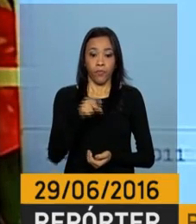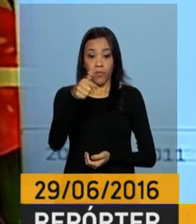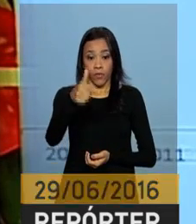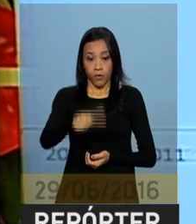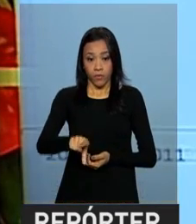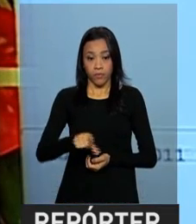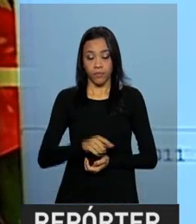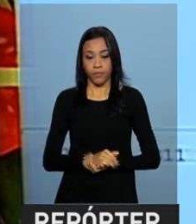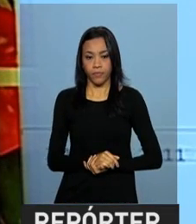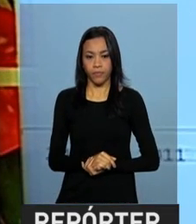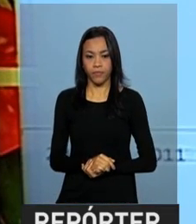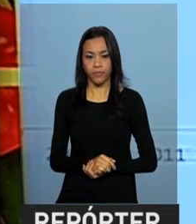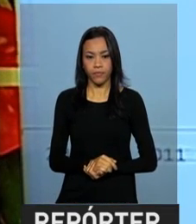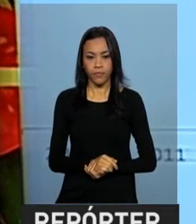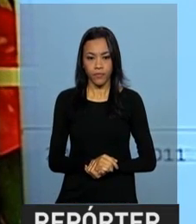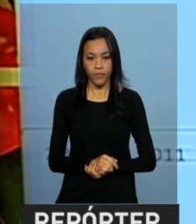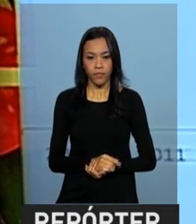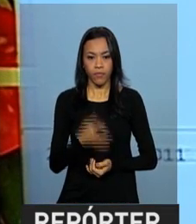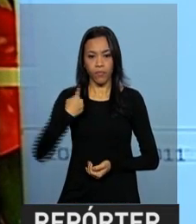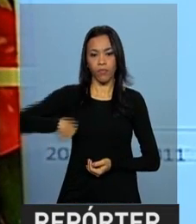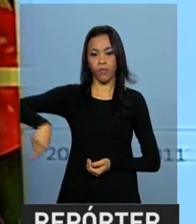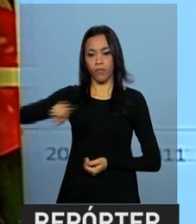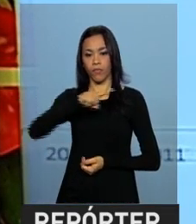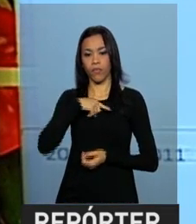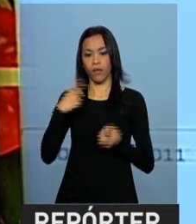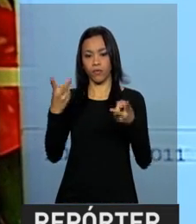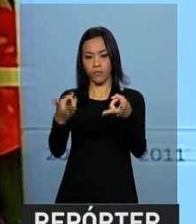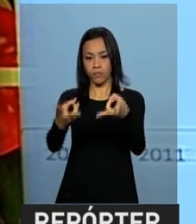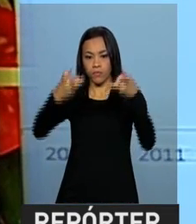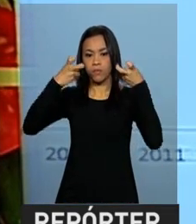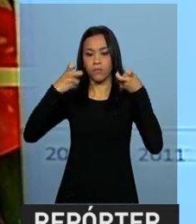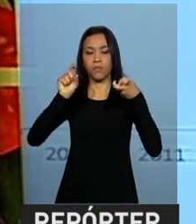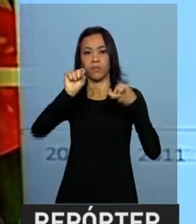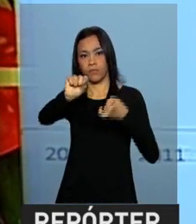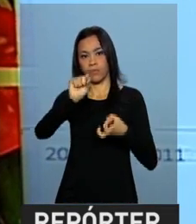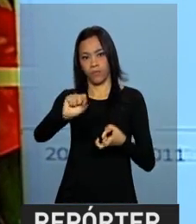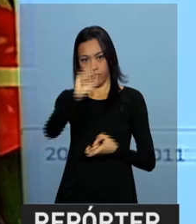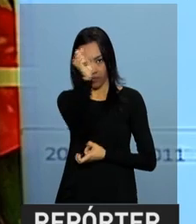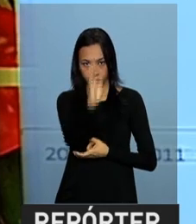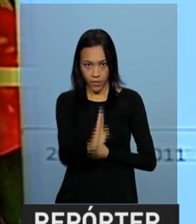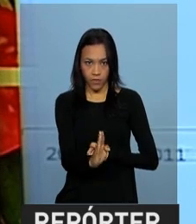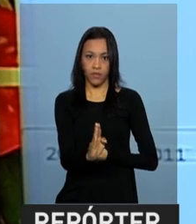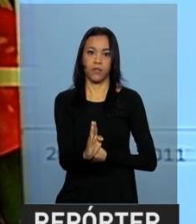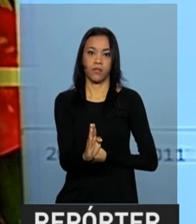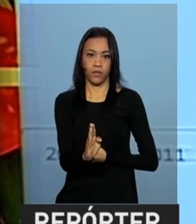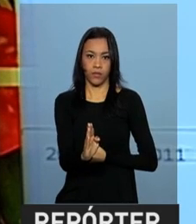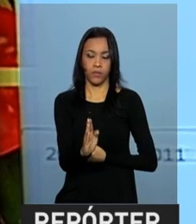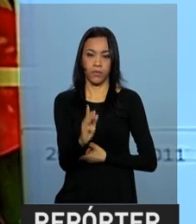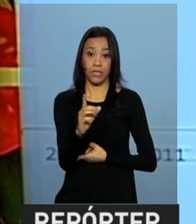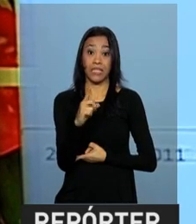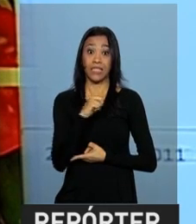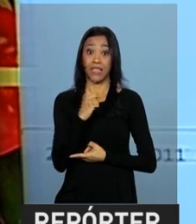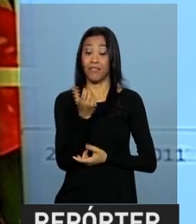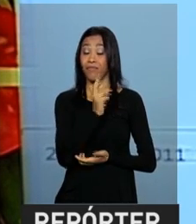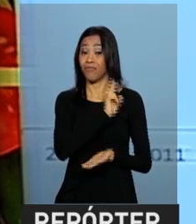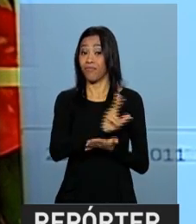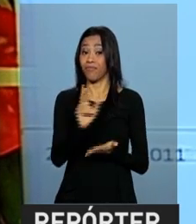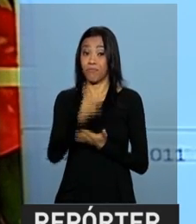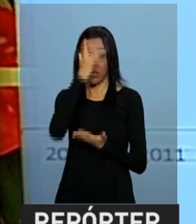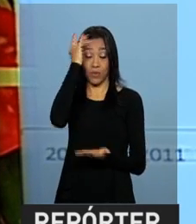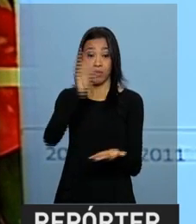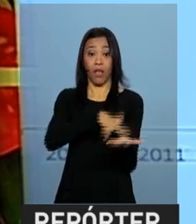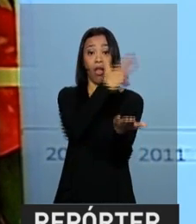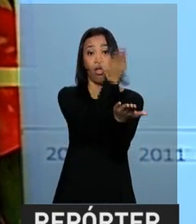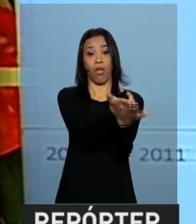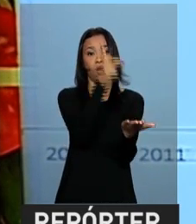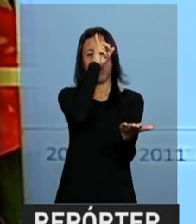saúde eh percebemos que no Brasil há uma queda da internação por hipertensão nos últimos anos entre